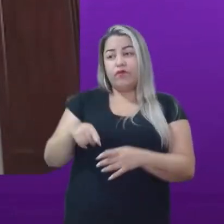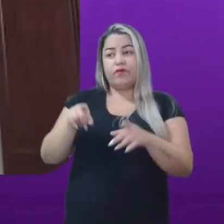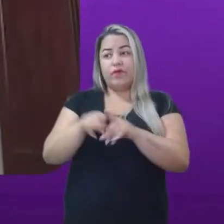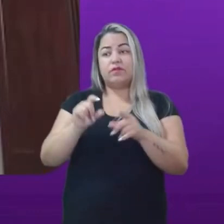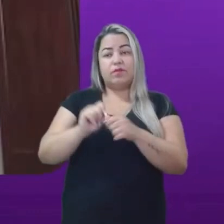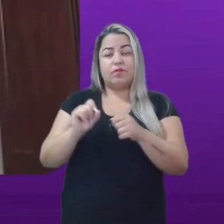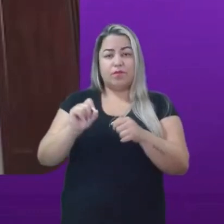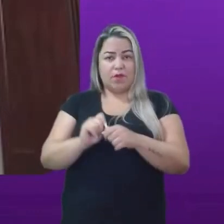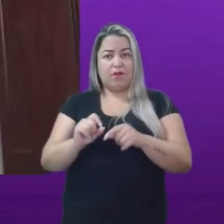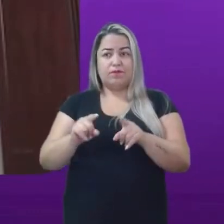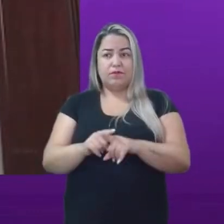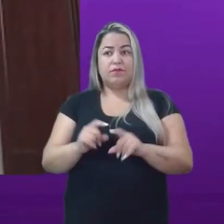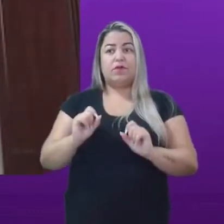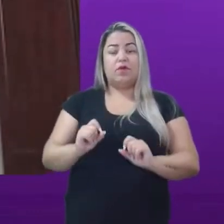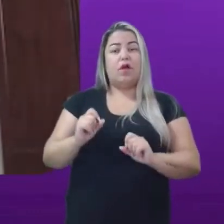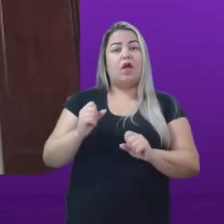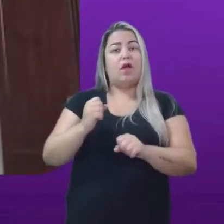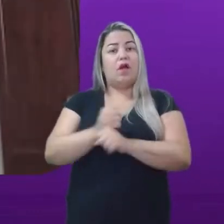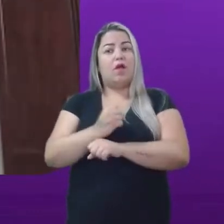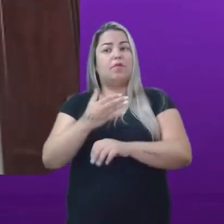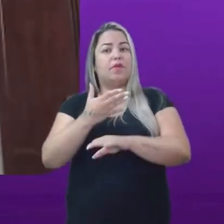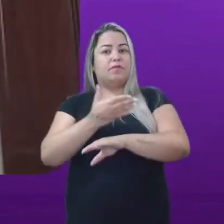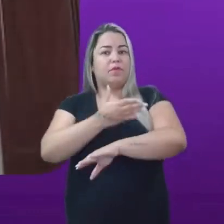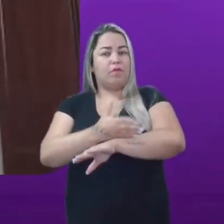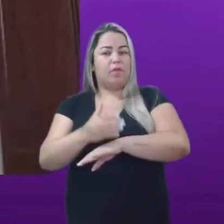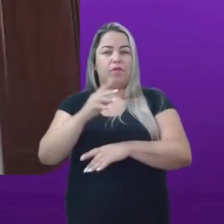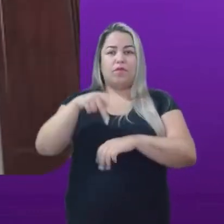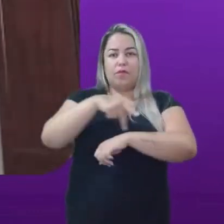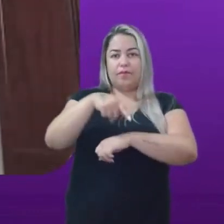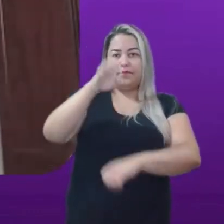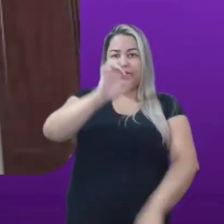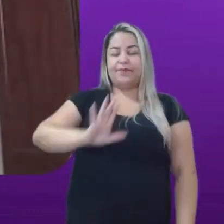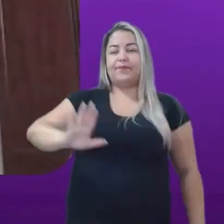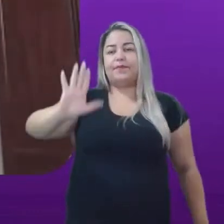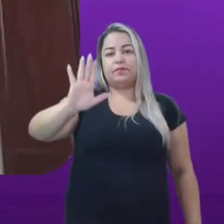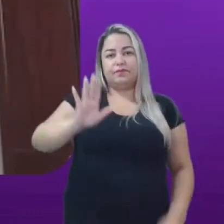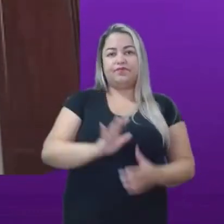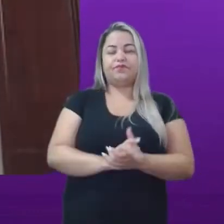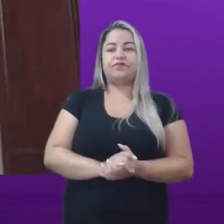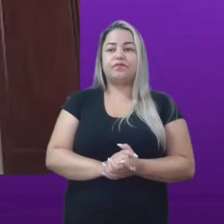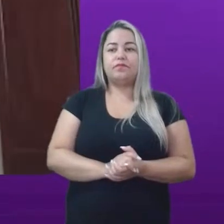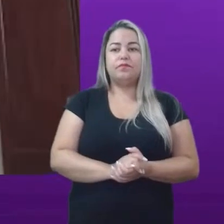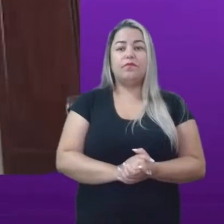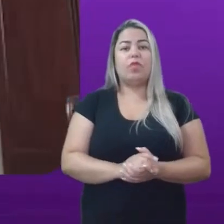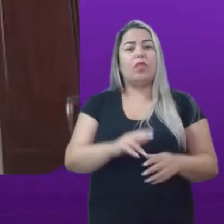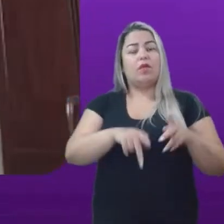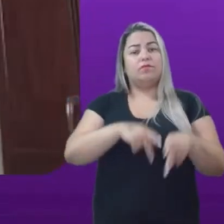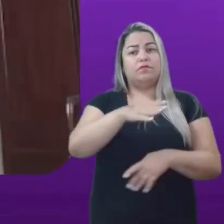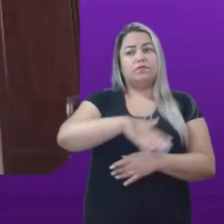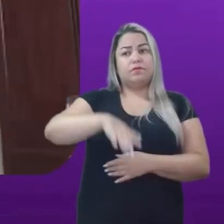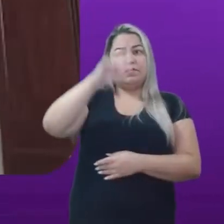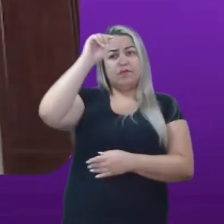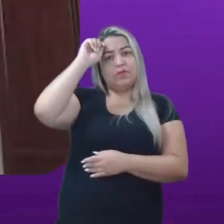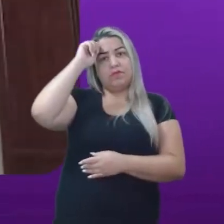consolidada importando mão de obra branca de países europeus. A população negra, então, se vê